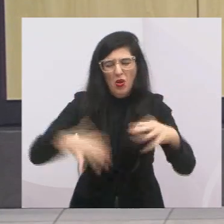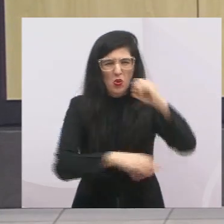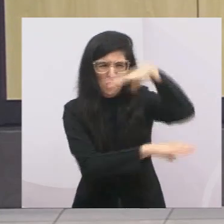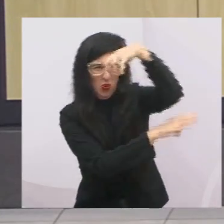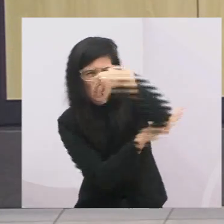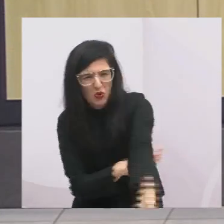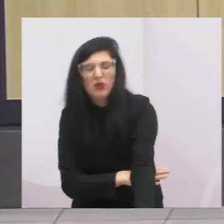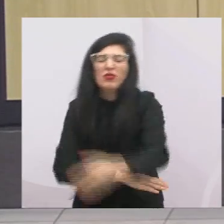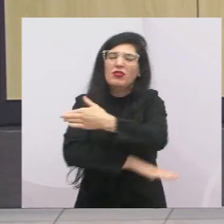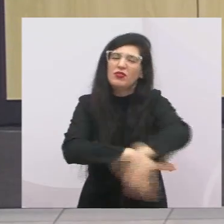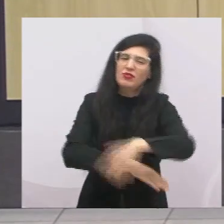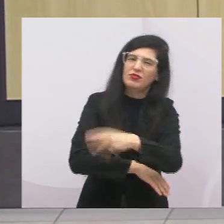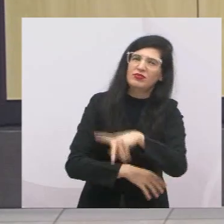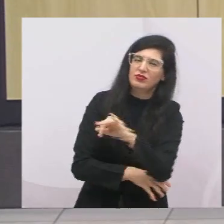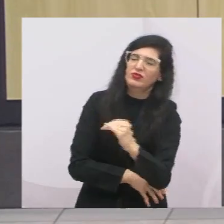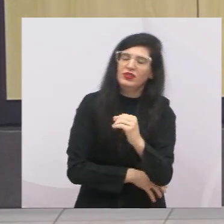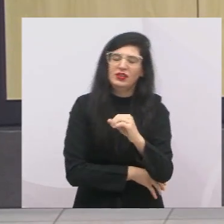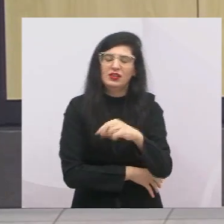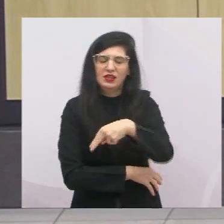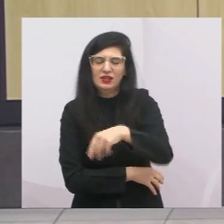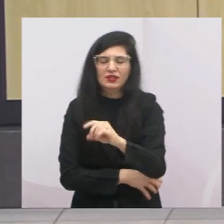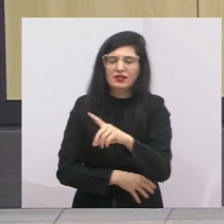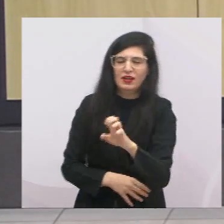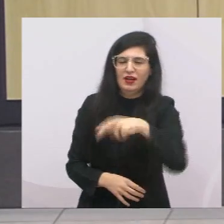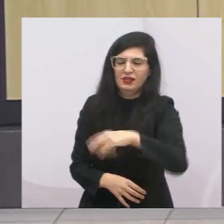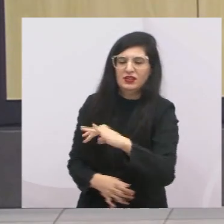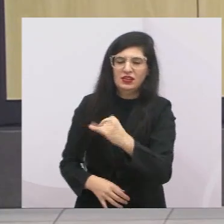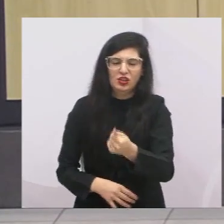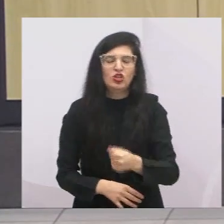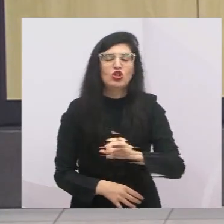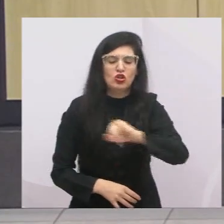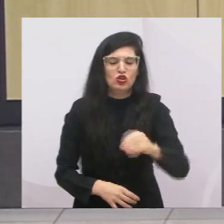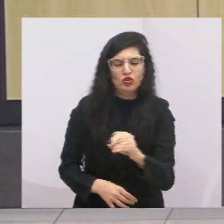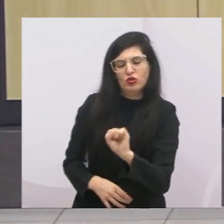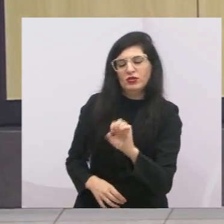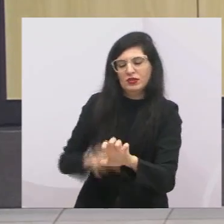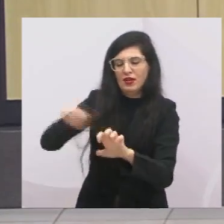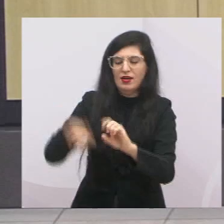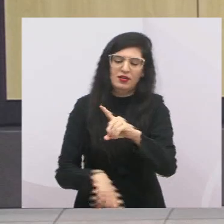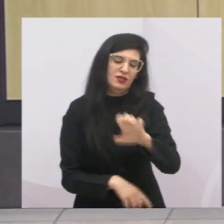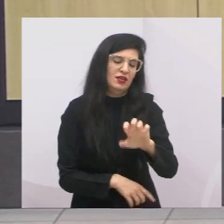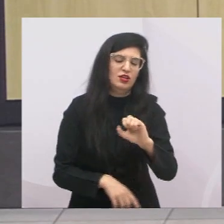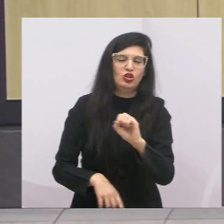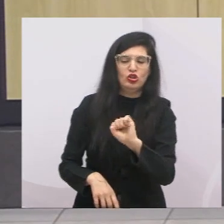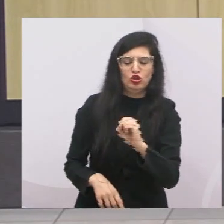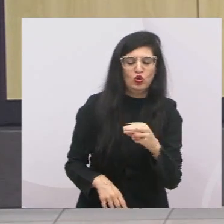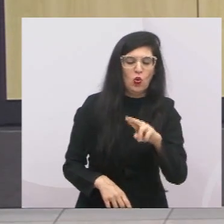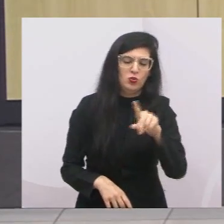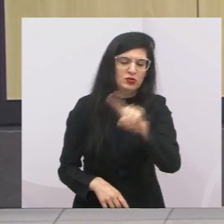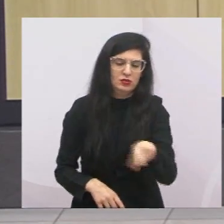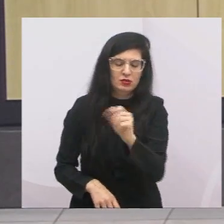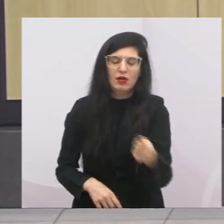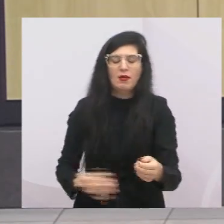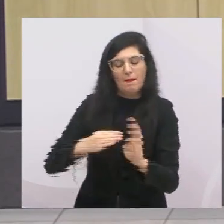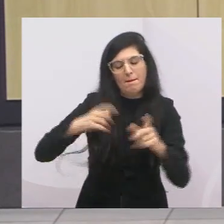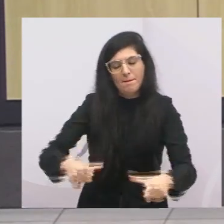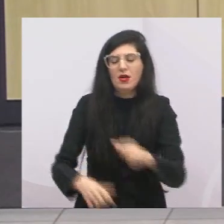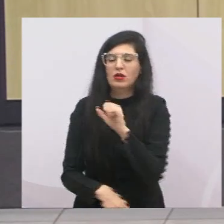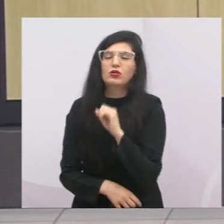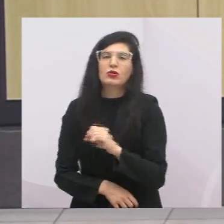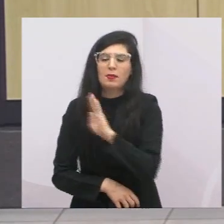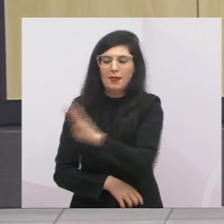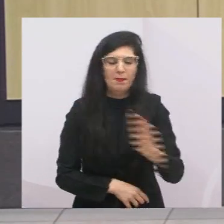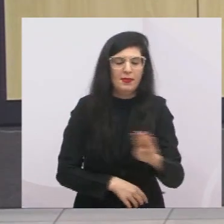de Souza, em frente ao número 79, no bairro Bandeira Branca, em Jacareí. Autoria, vereador Valmir Parque, do Meia